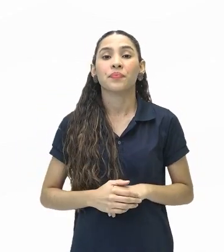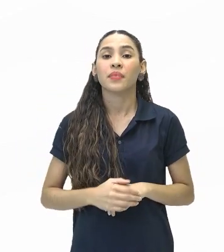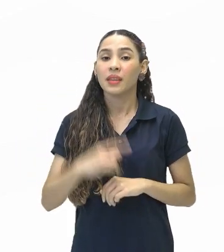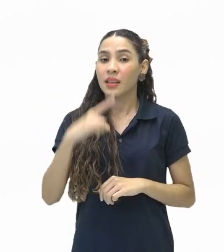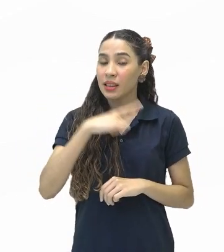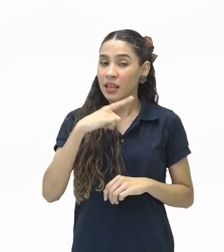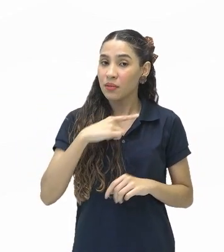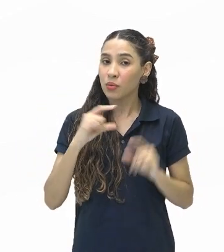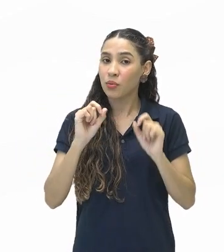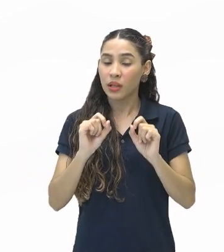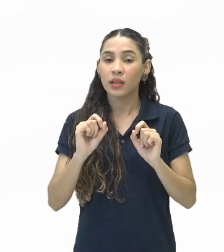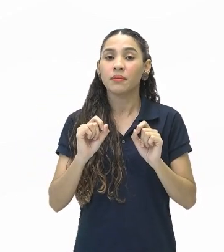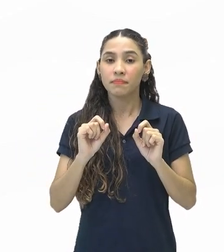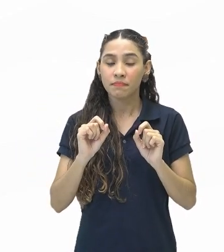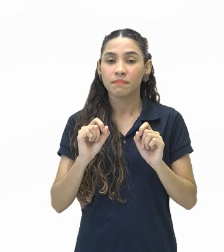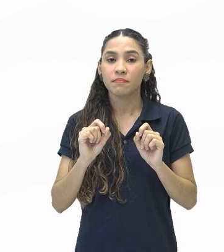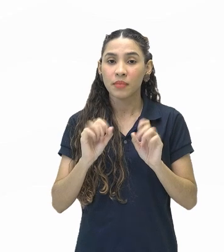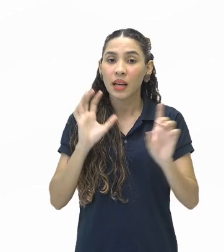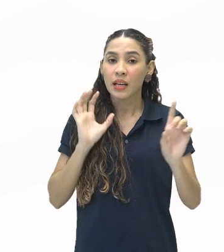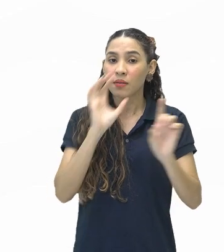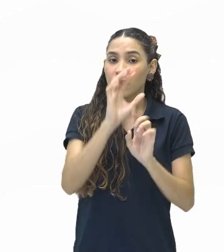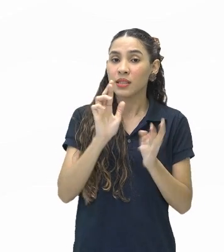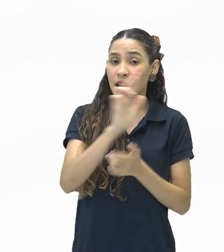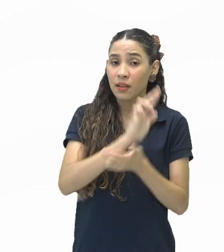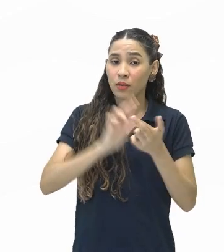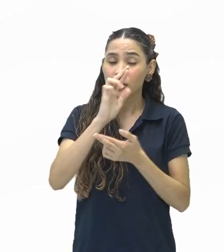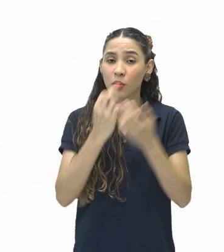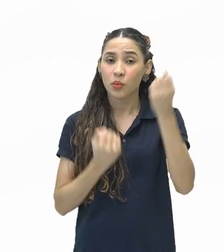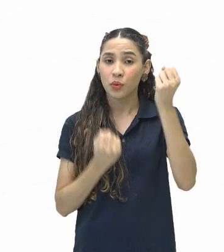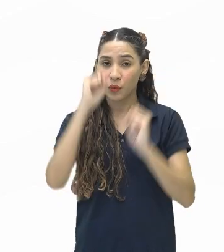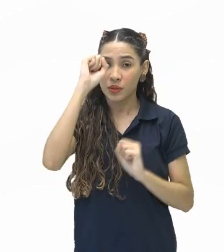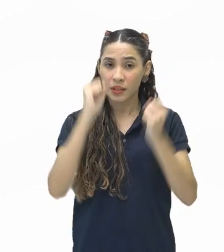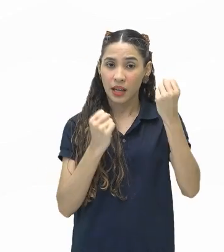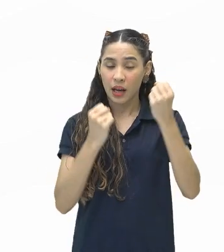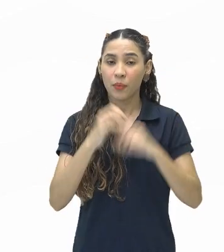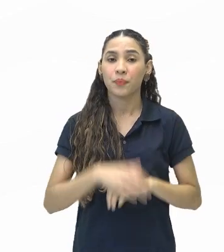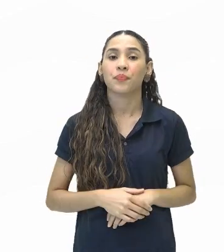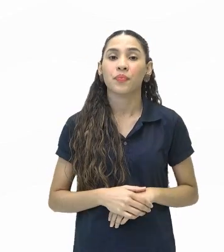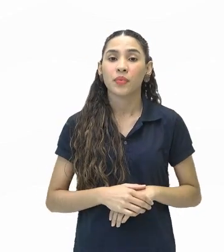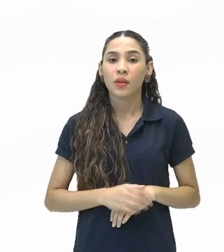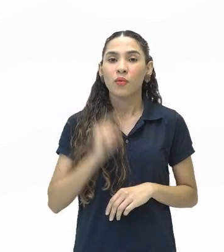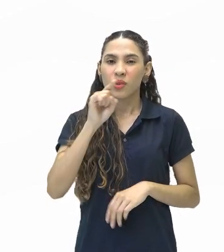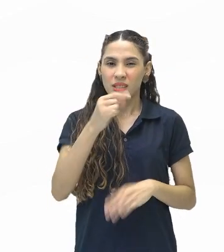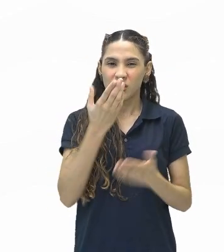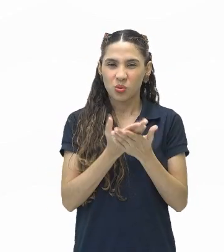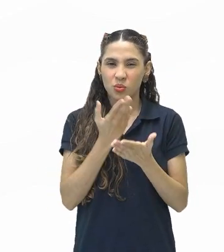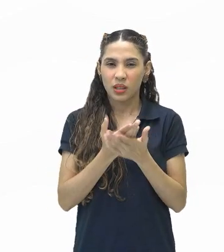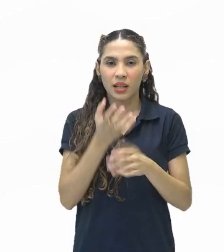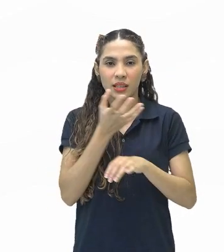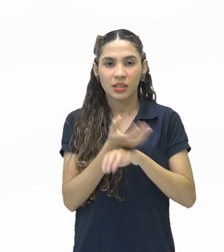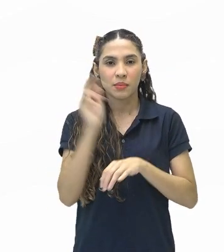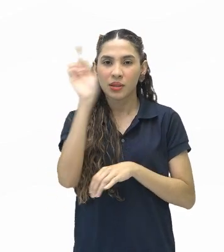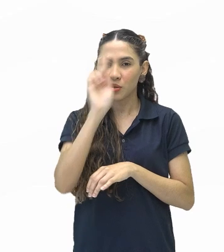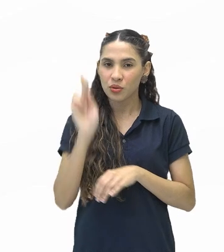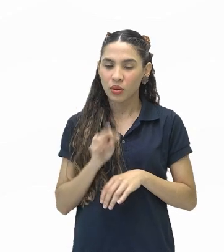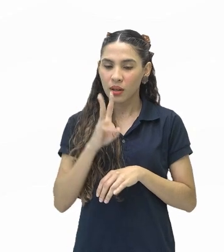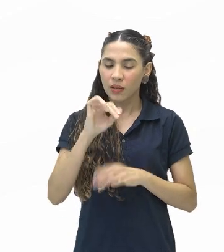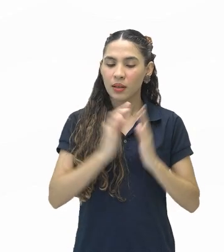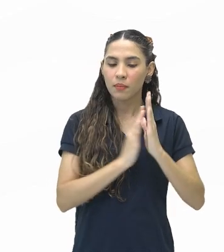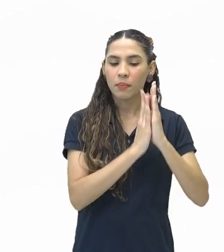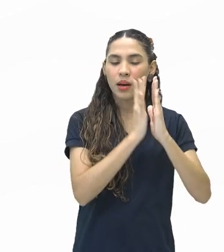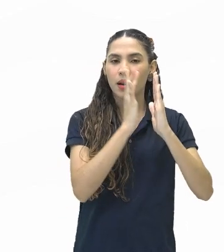teve seu grande advento, né, com a Revolução Industrial, né. Quando você estuda história, você vai passando ali por